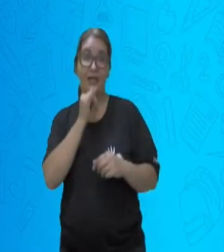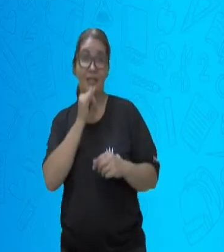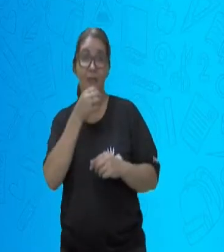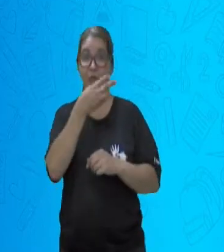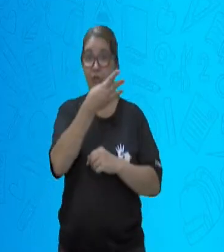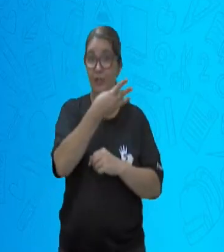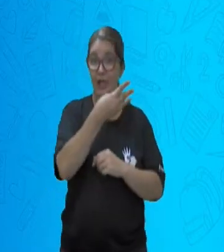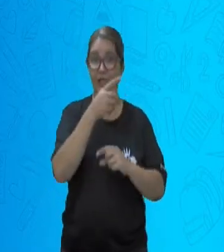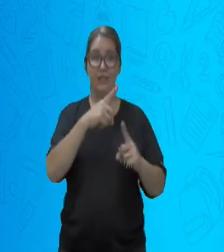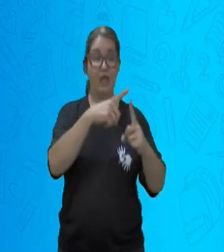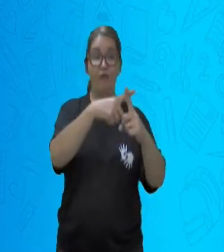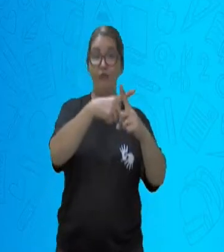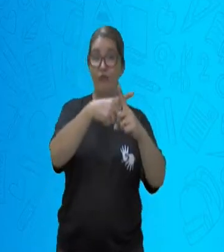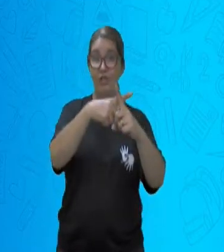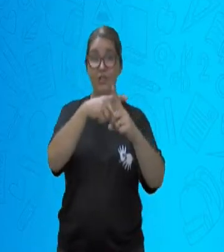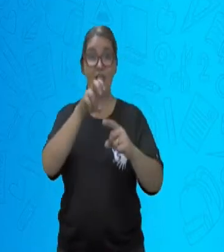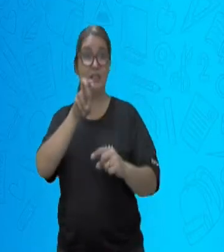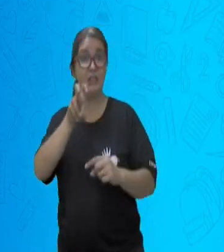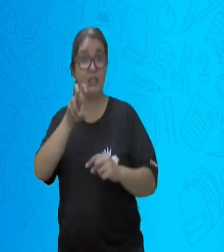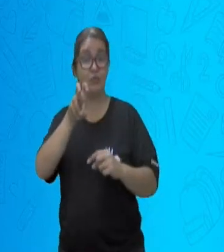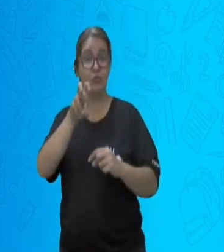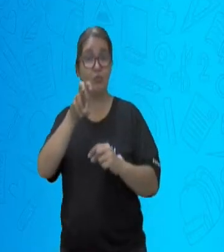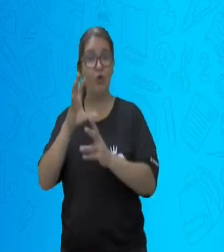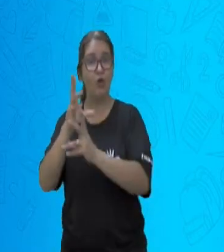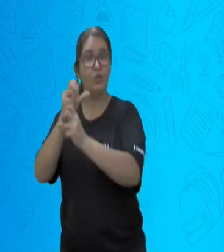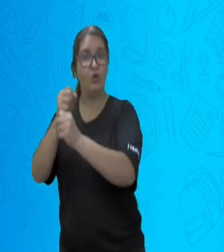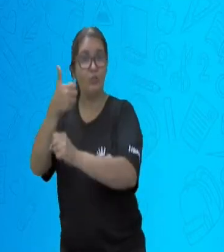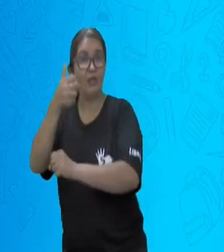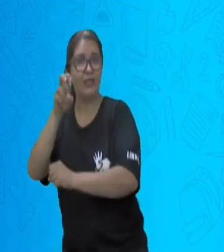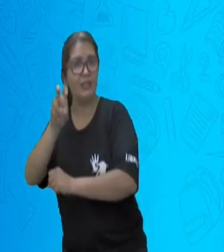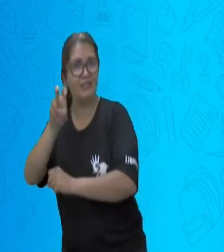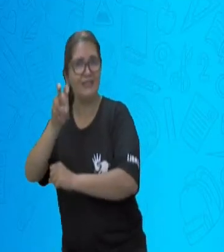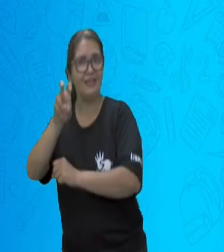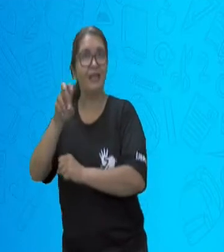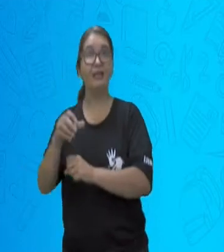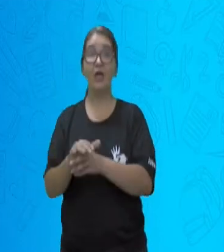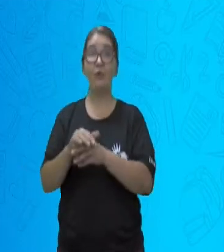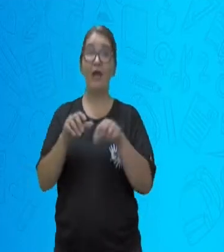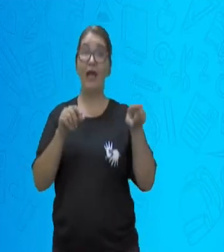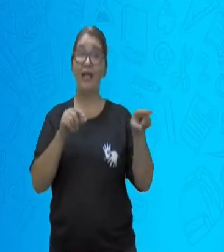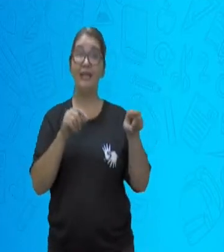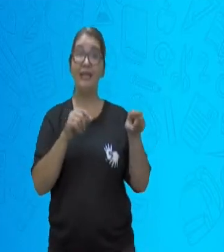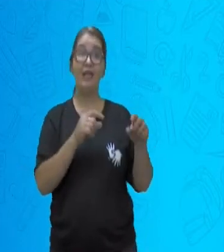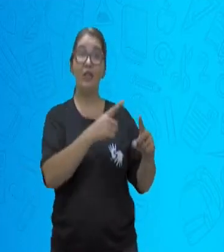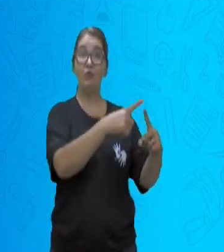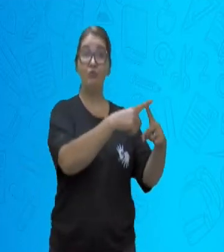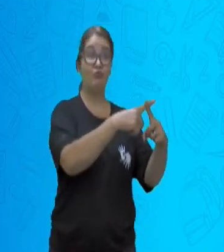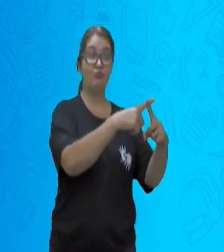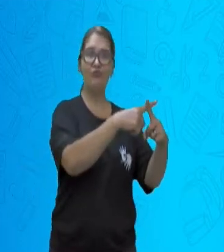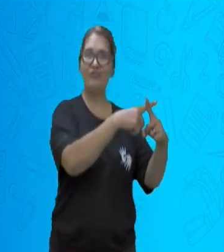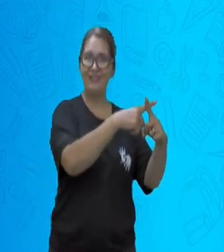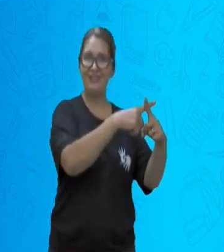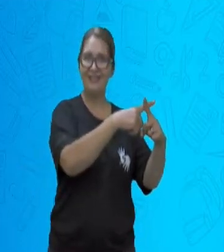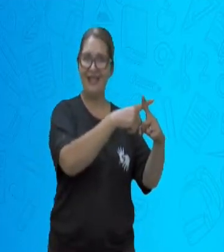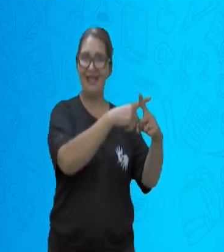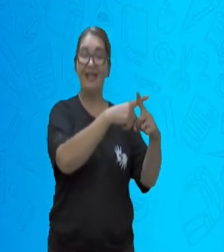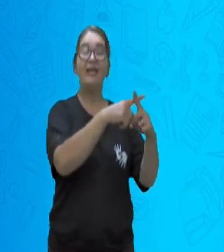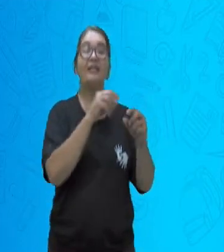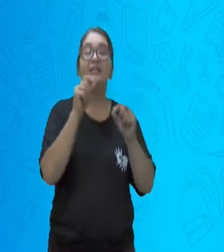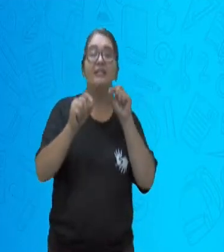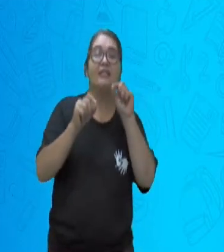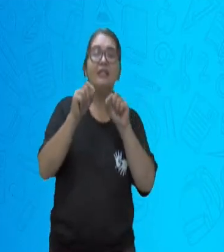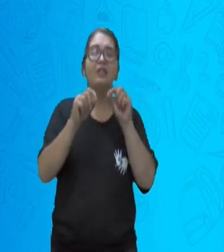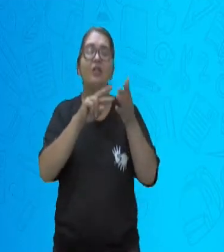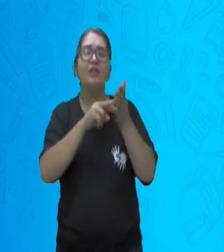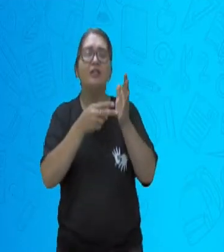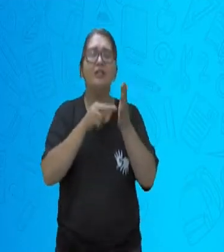5 igual a 15. Em destaque está o x, que a gente chama de vezes, ok? Aqui a gente não